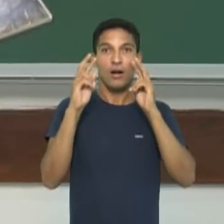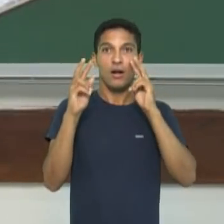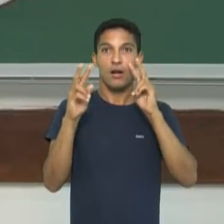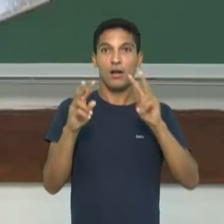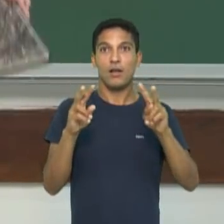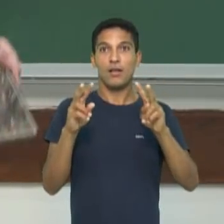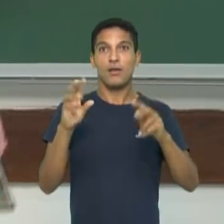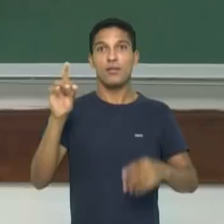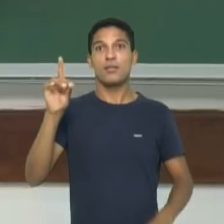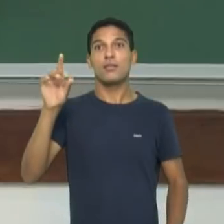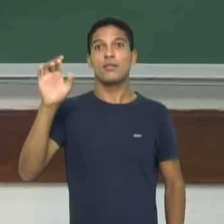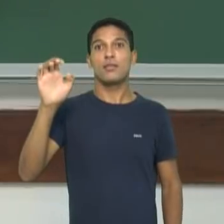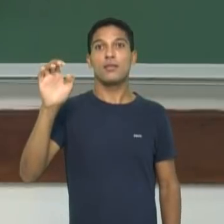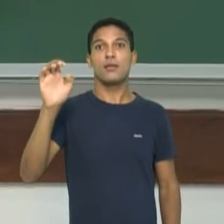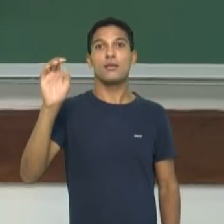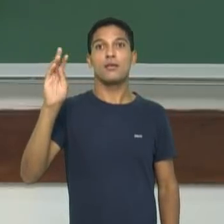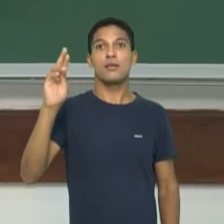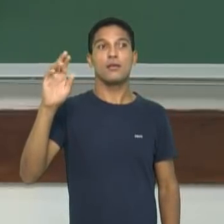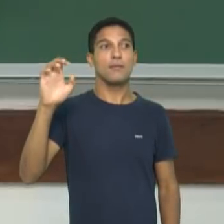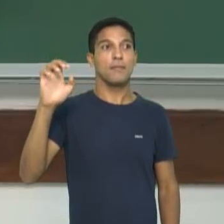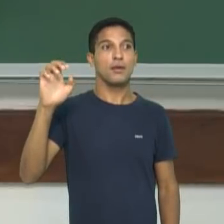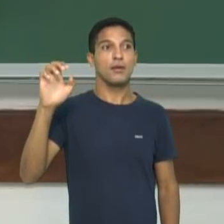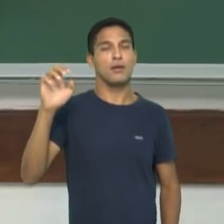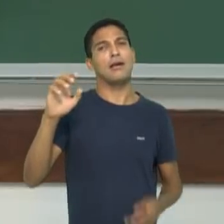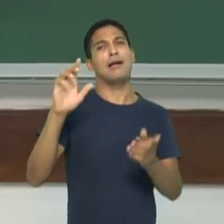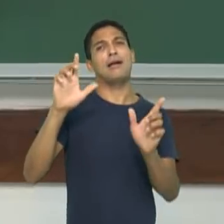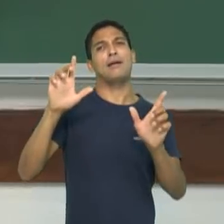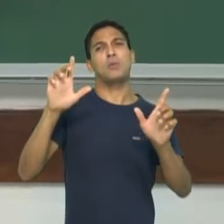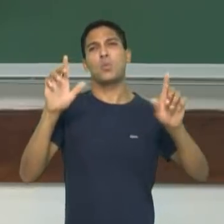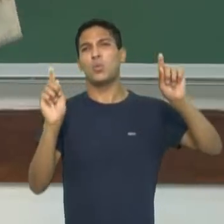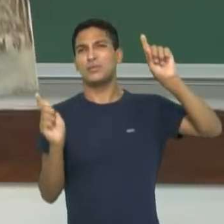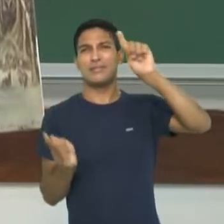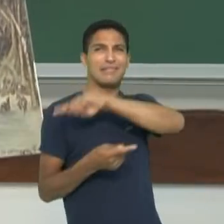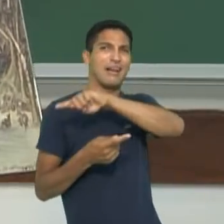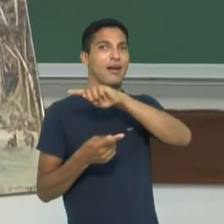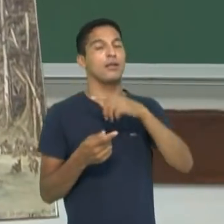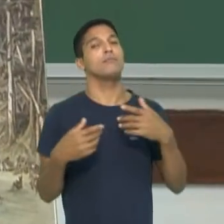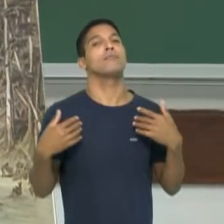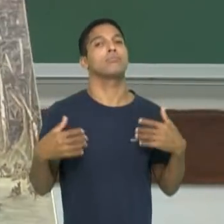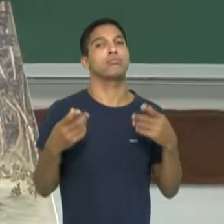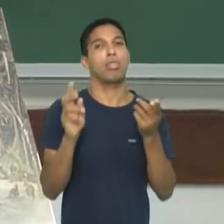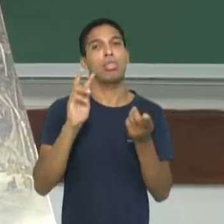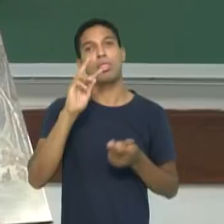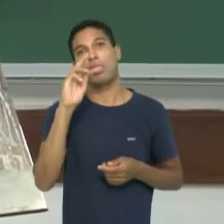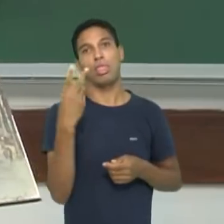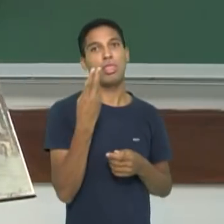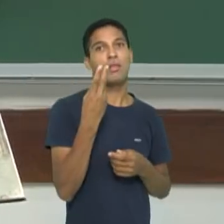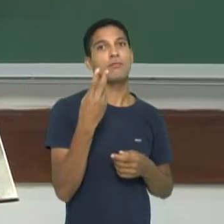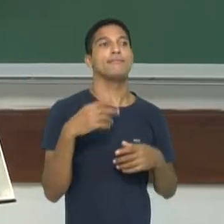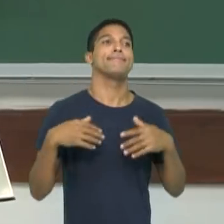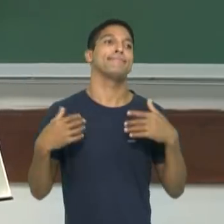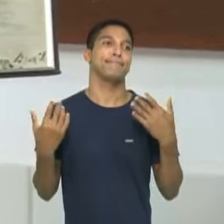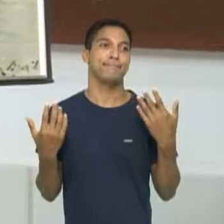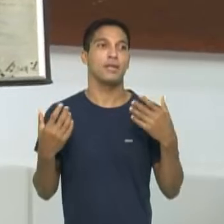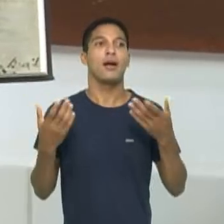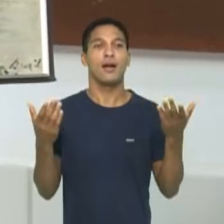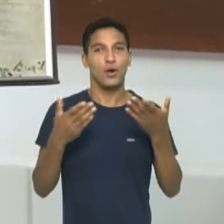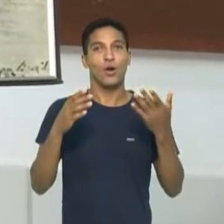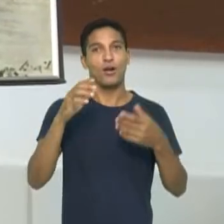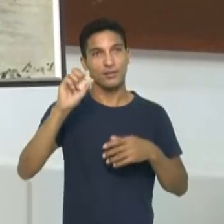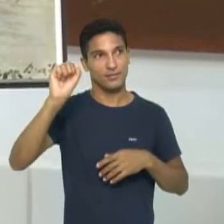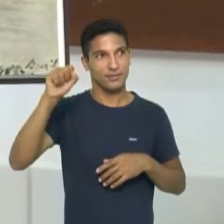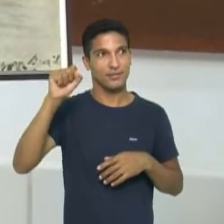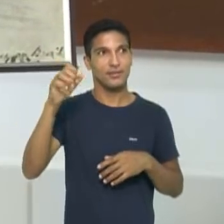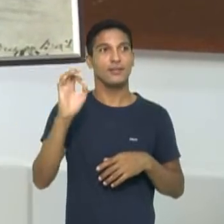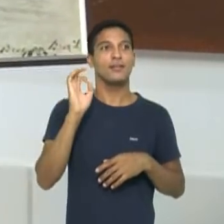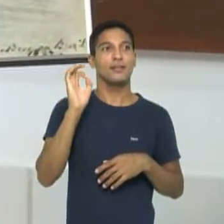uma ideia, a professora colocou do lado contrário. Essa professora, hein? Agora